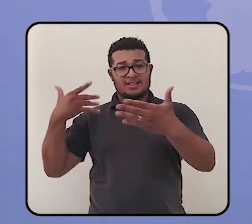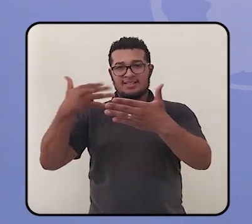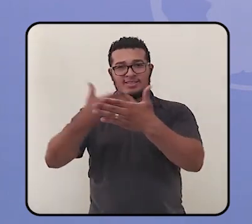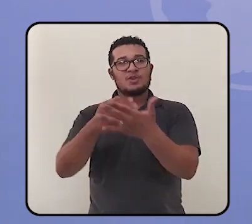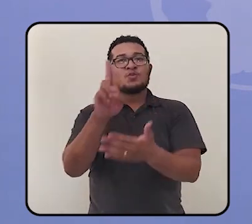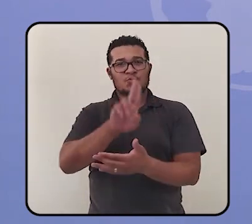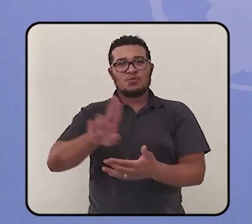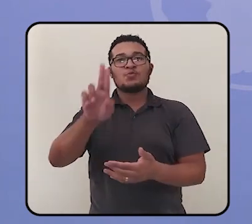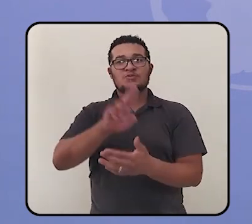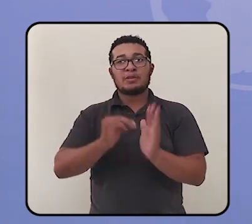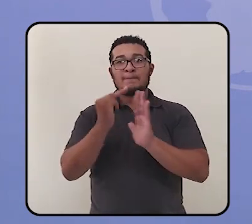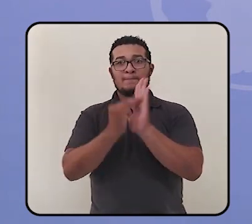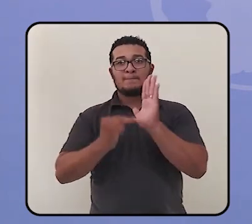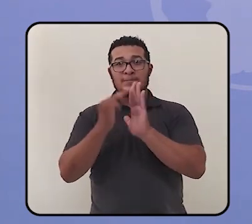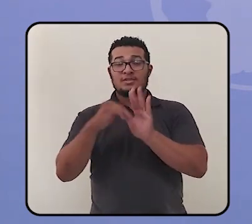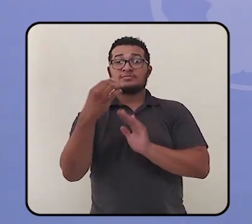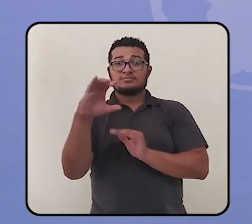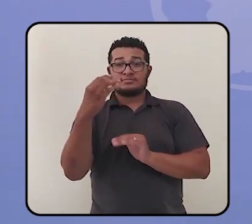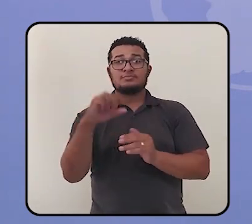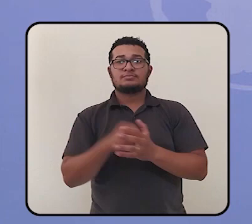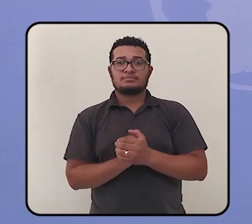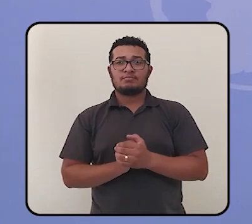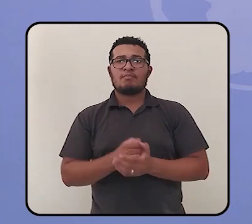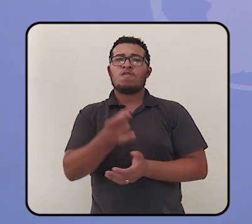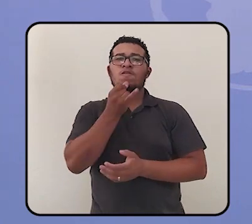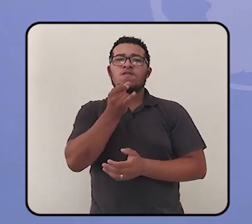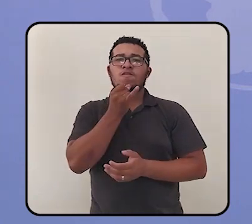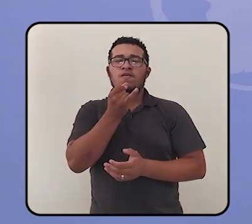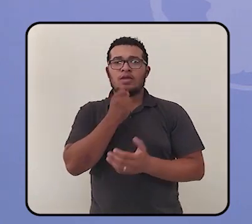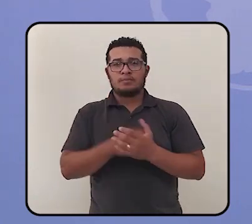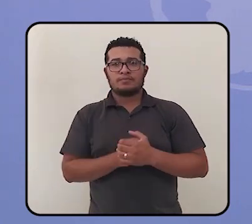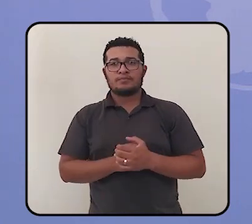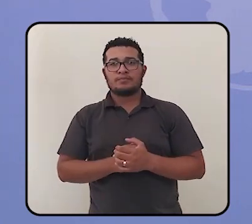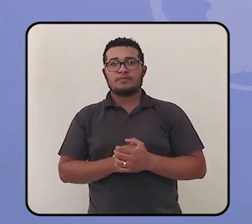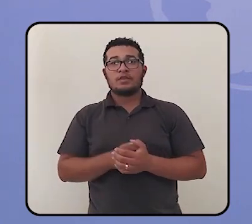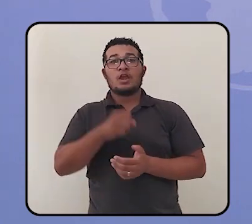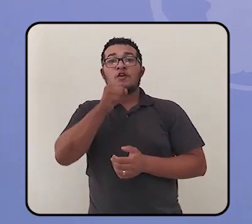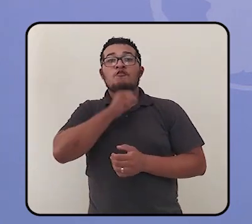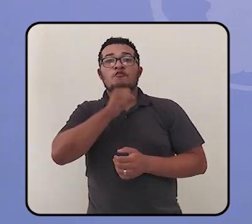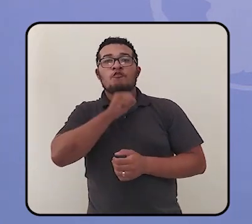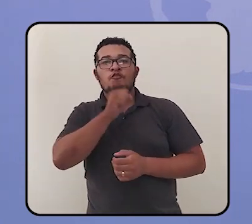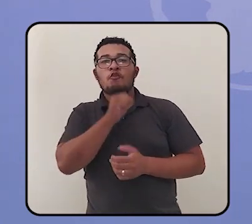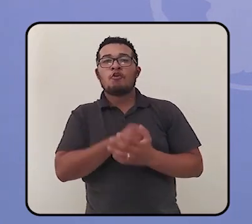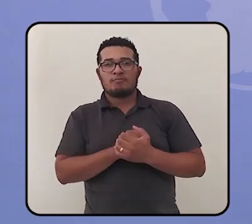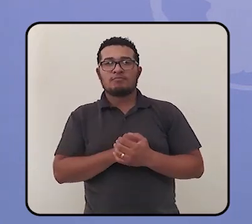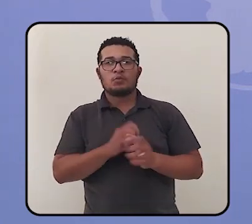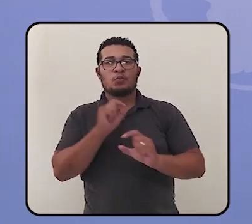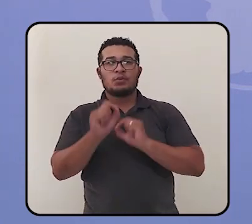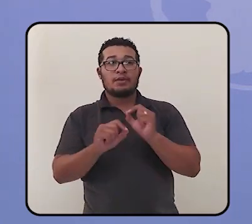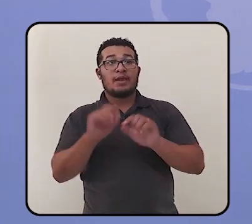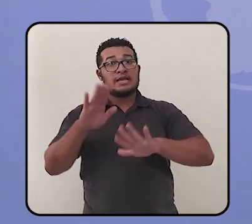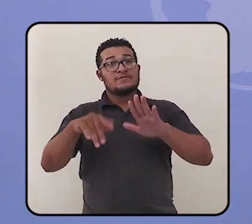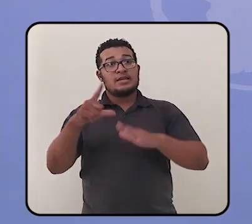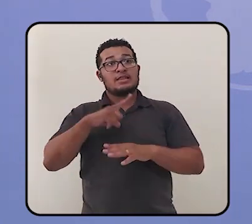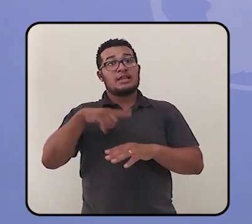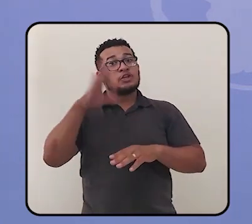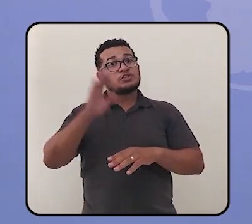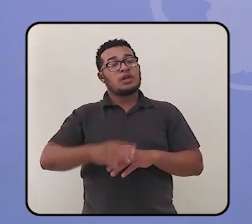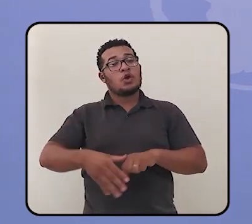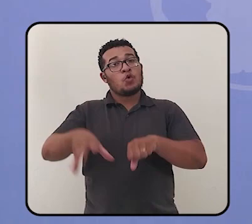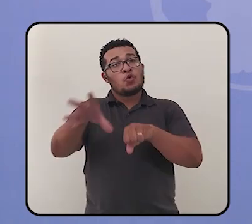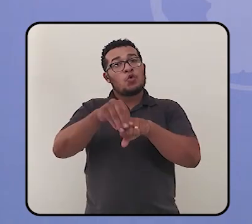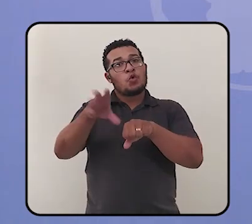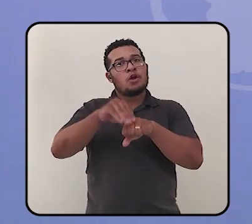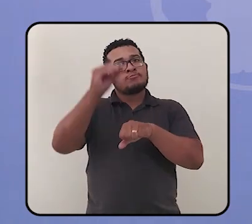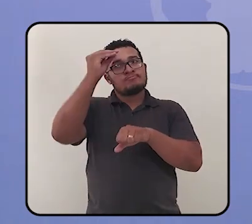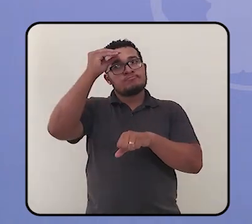hoje é utilizado o método científico por exemplo avó ou avô muita das vezes tem um conhecimento de